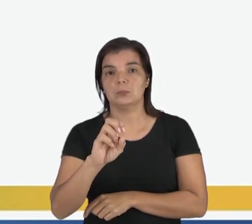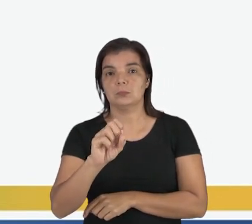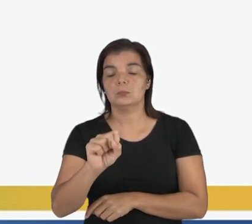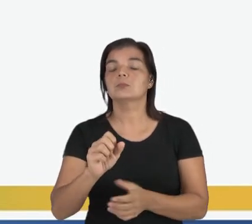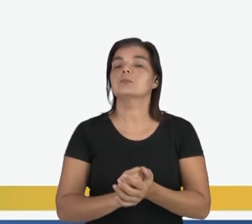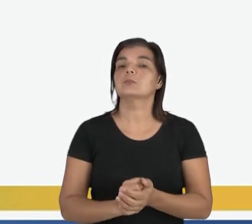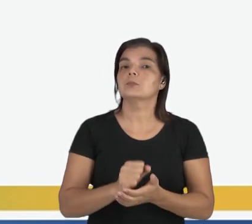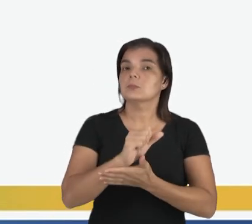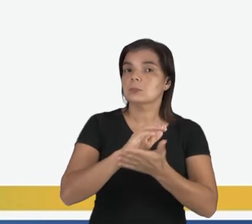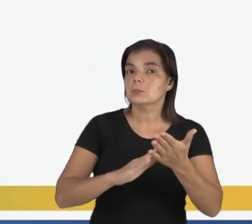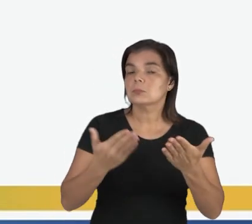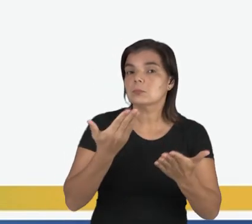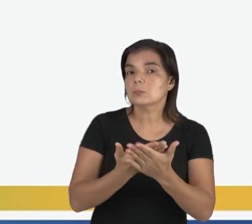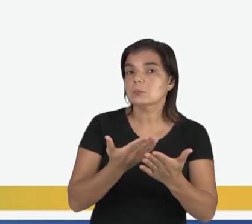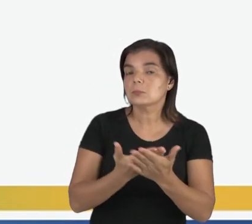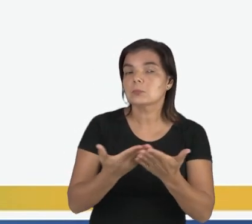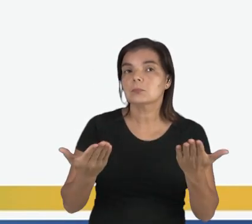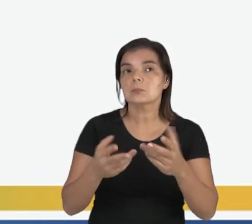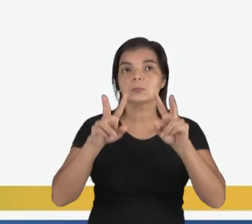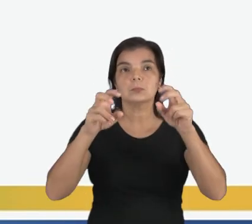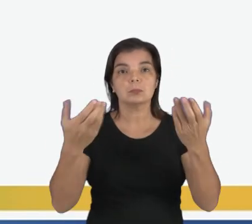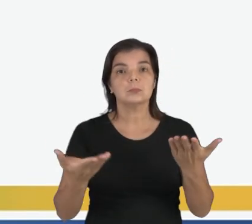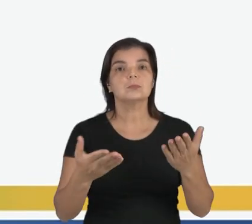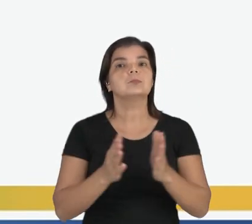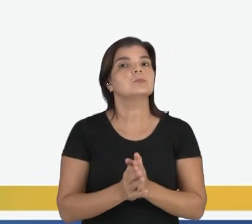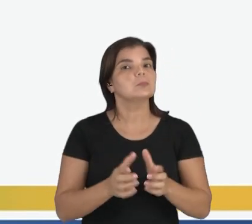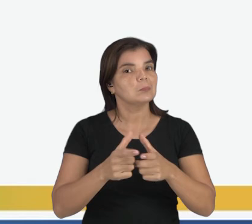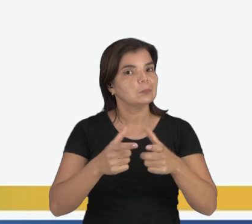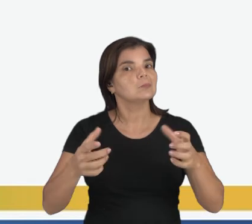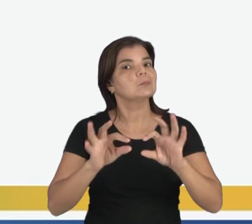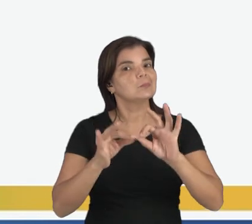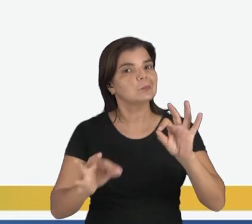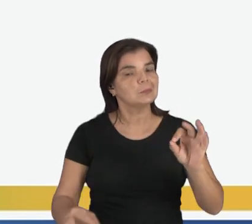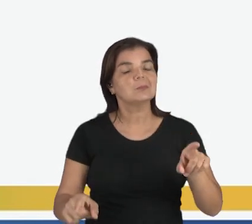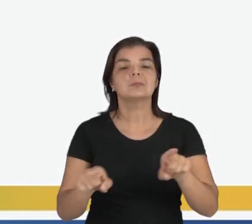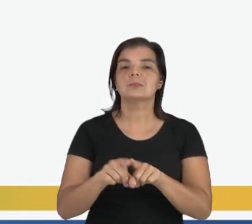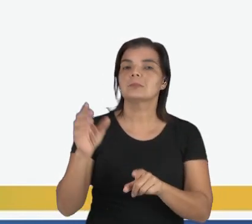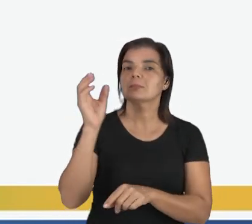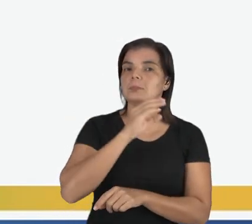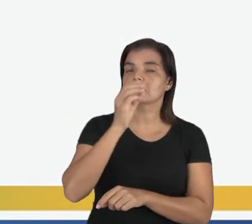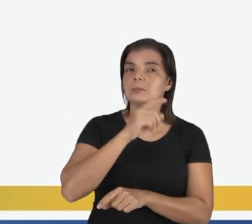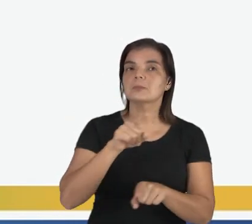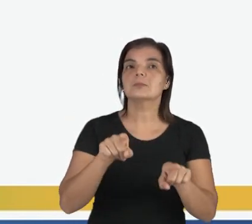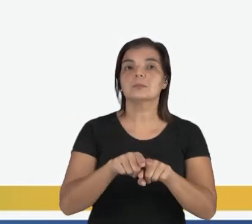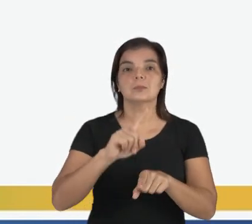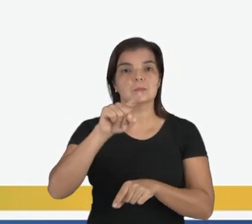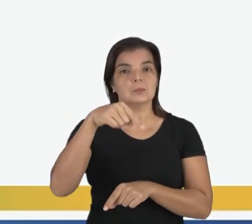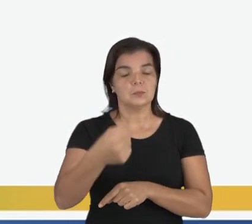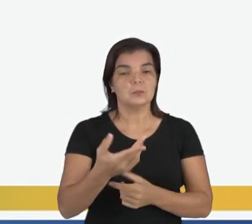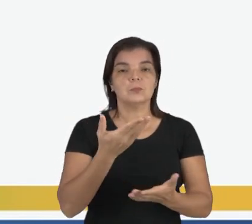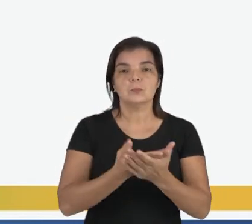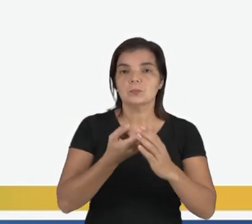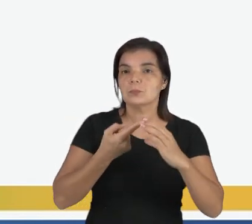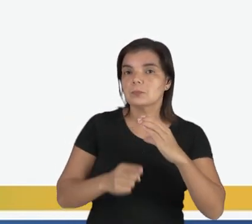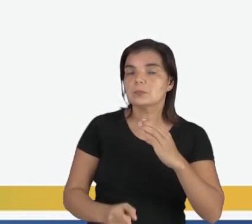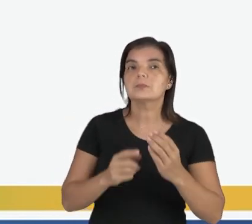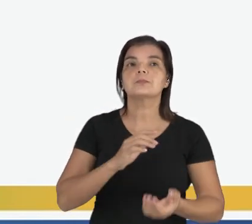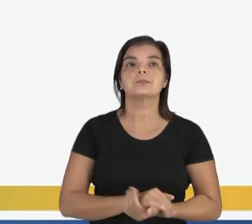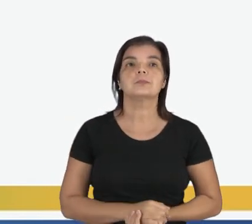nosso exercitando desse assunto, que é muito amplo, né, e a gente viu aqui tão rápido, mas depois vocês vão se